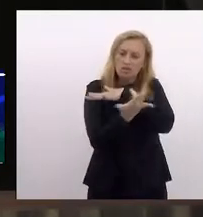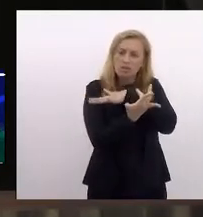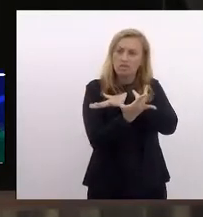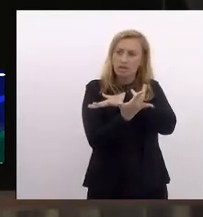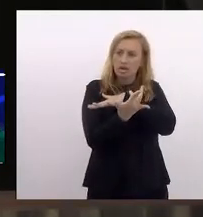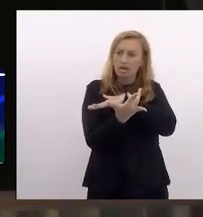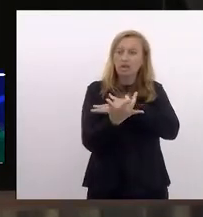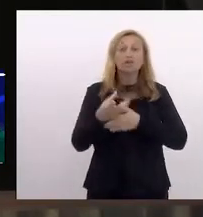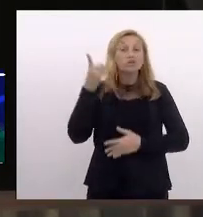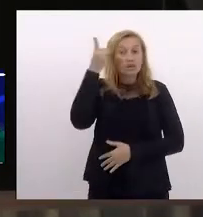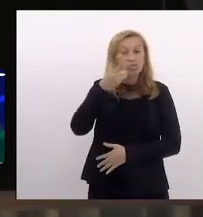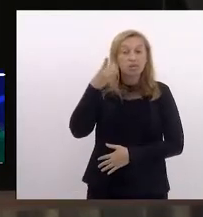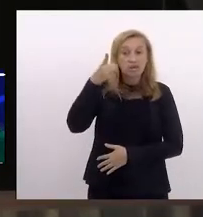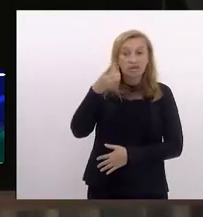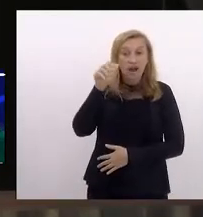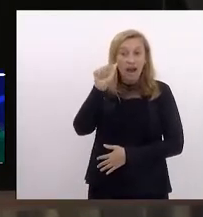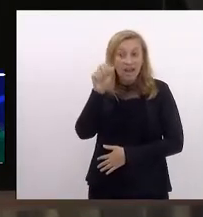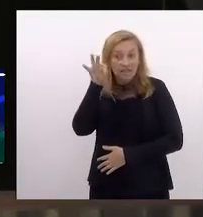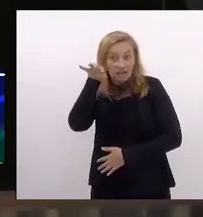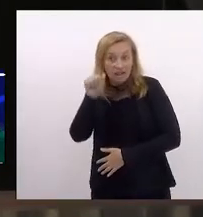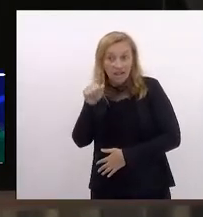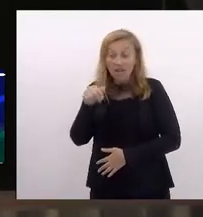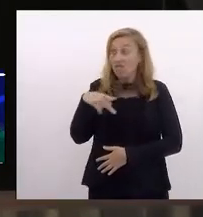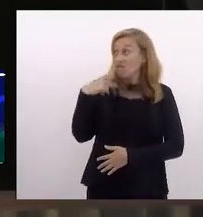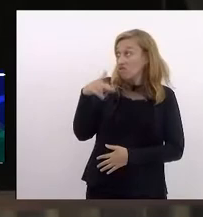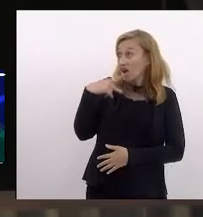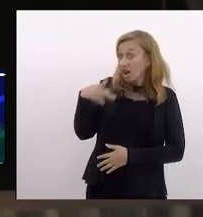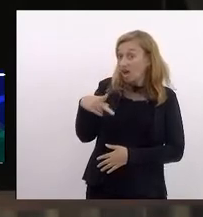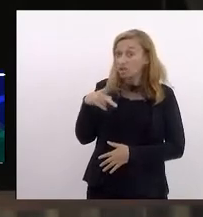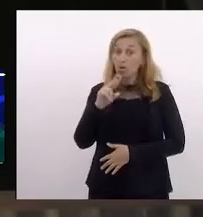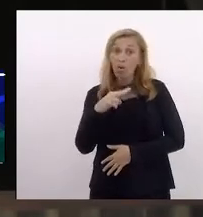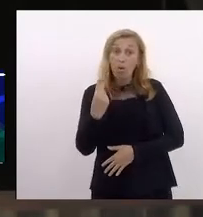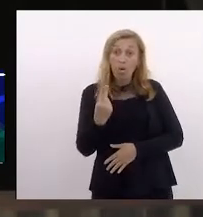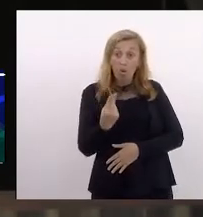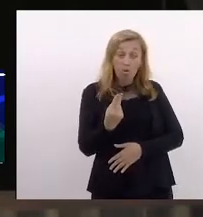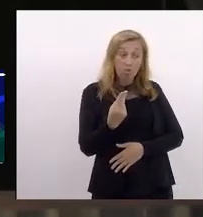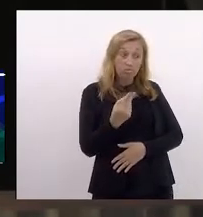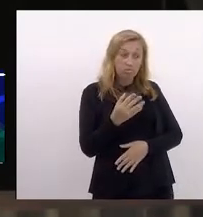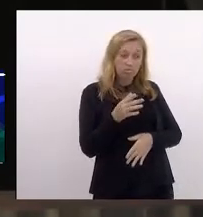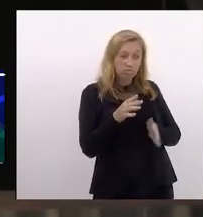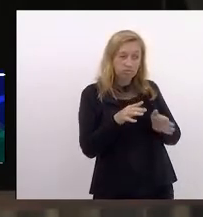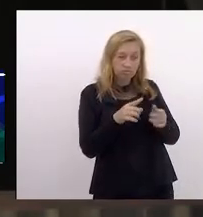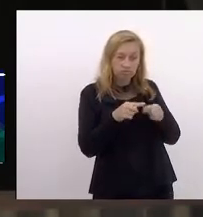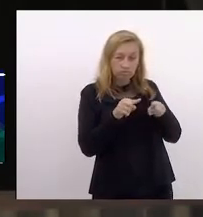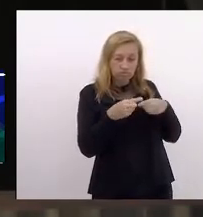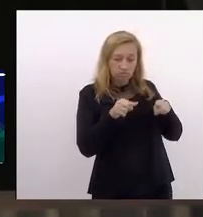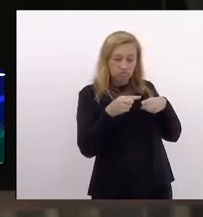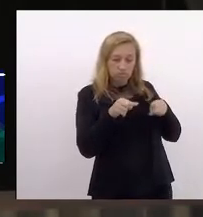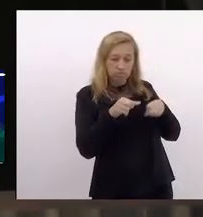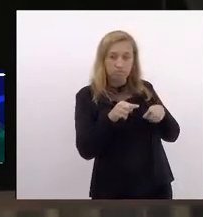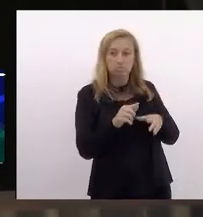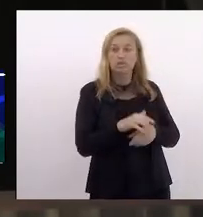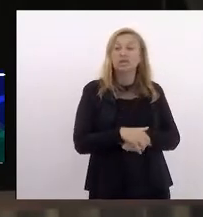sociais do deputado dizendo o ensino ano isso